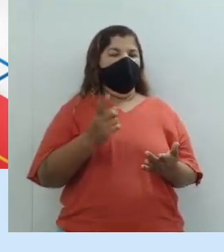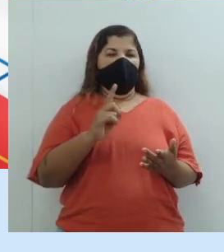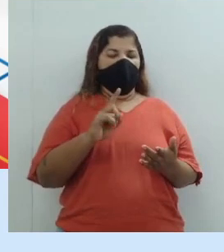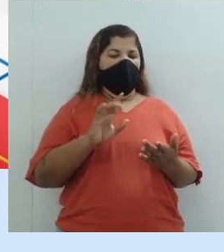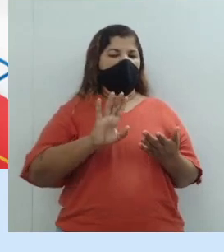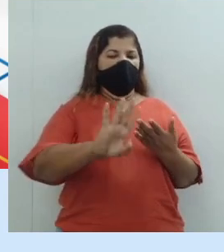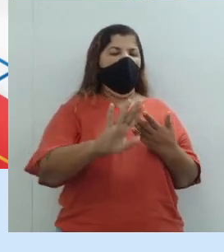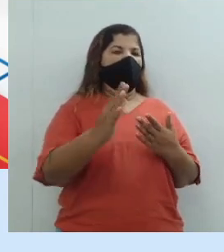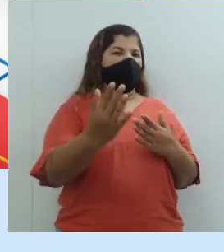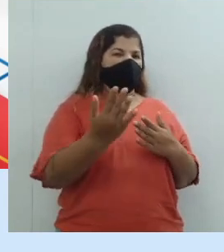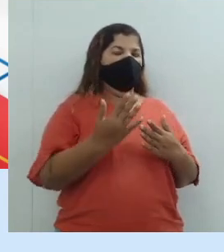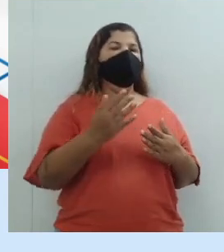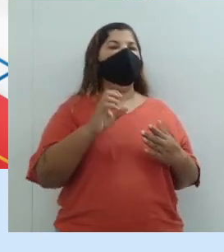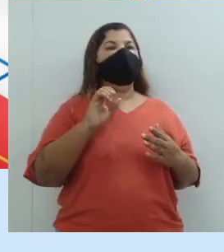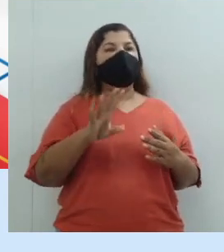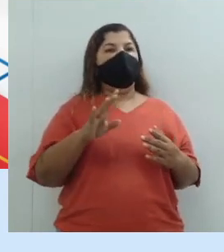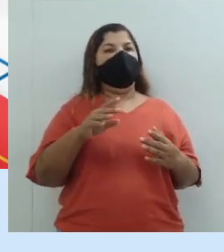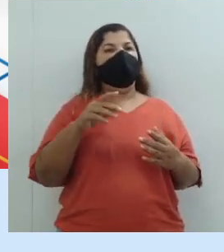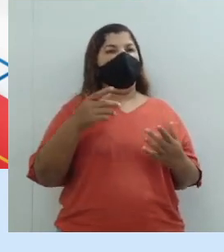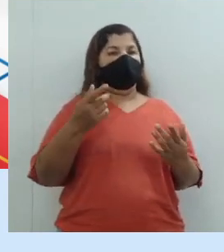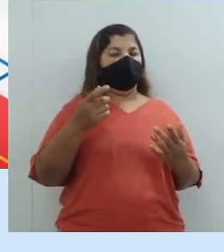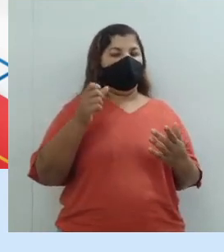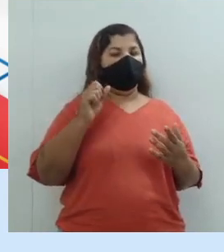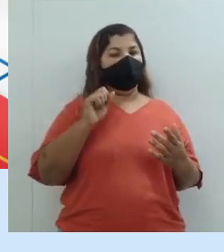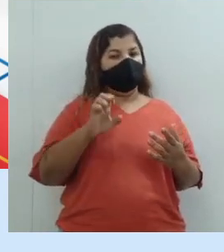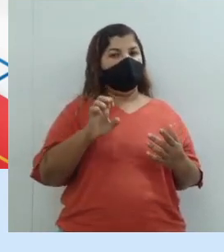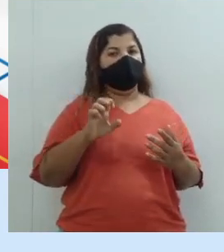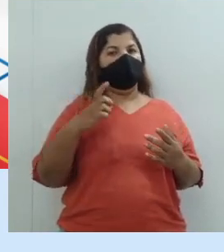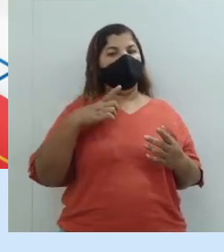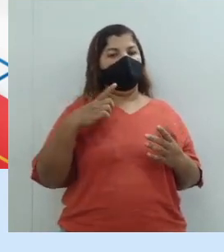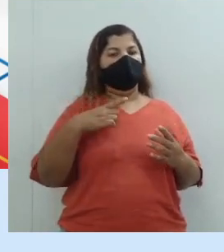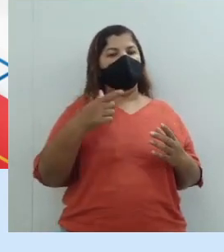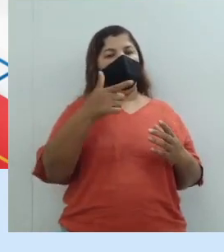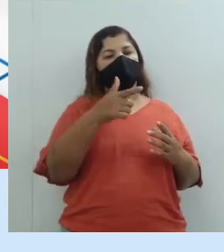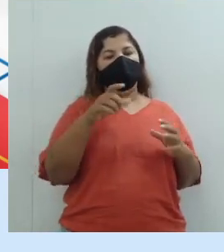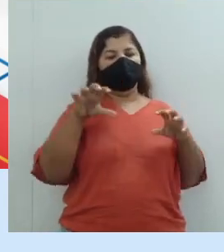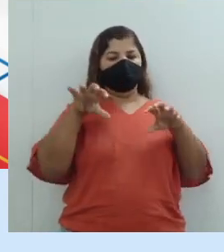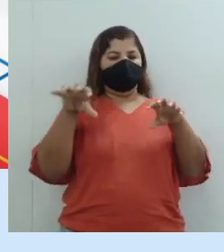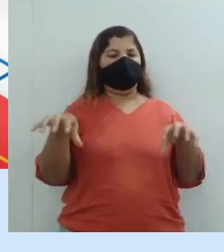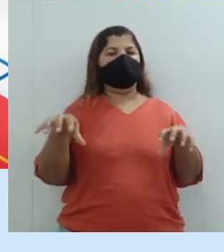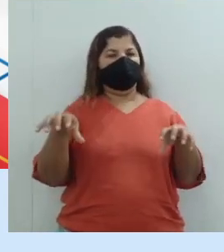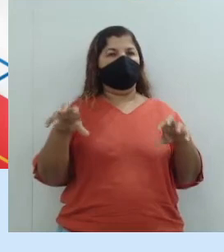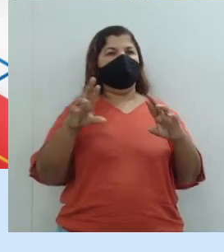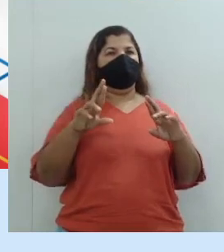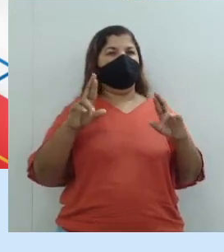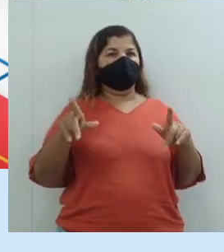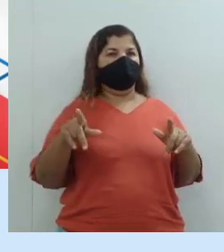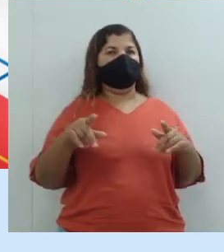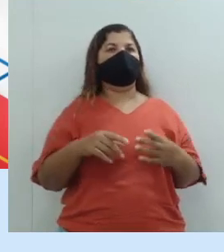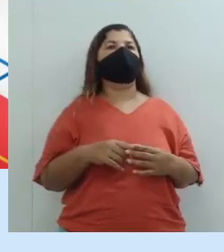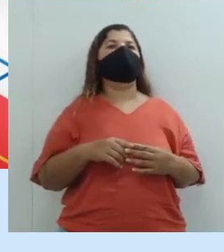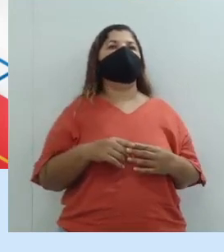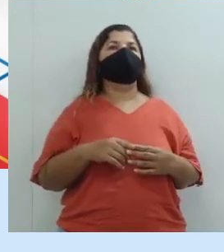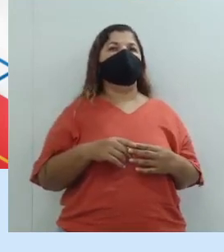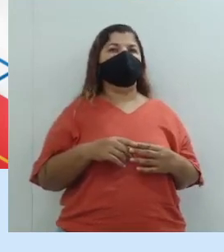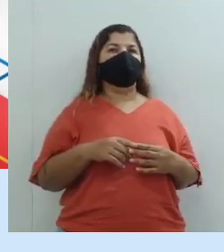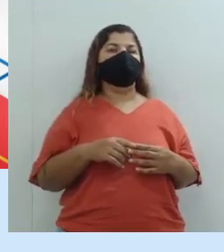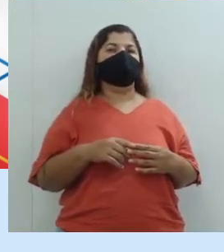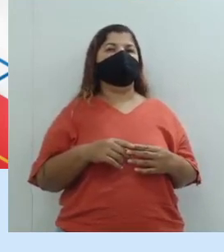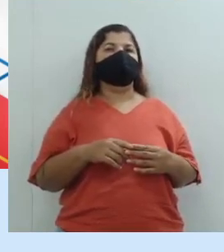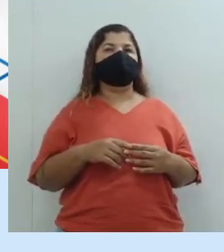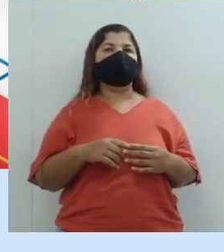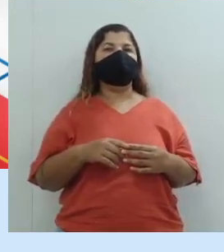ação e reação. Para ser ação e reação, eu preciso ter essas forças atuantes aí em corpos diferentes, né? E é o que a gente vai ver aqui,